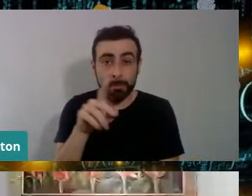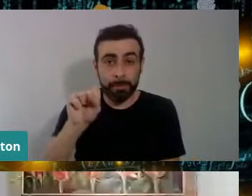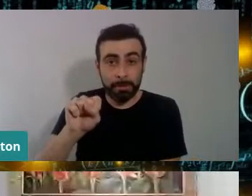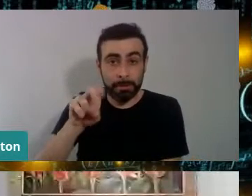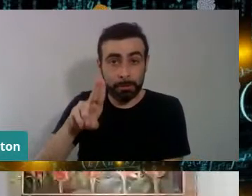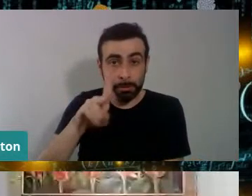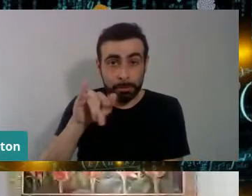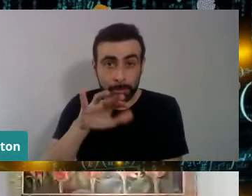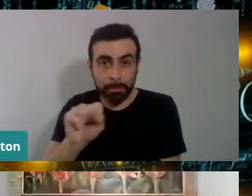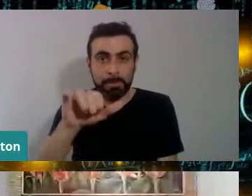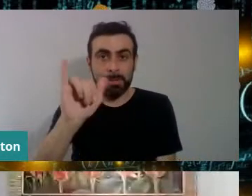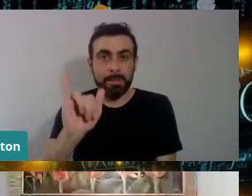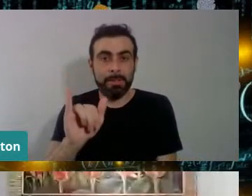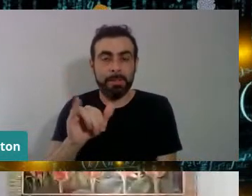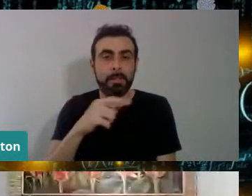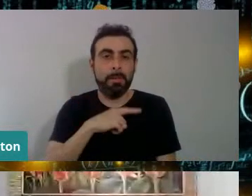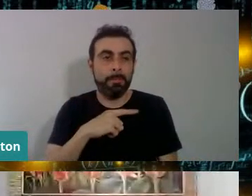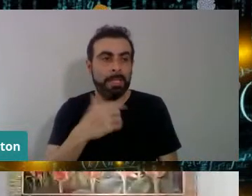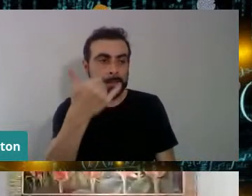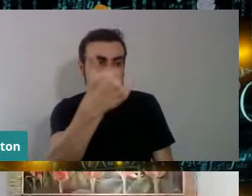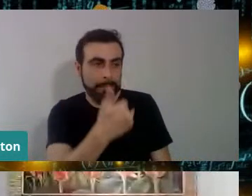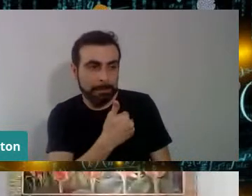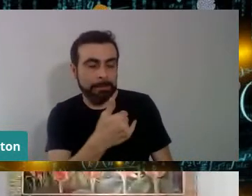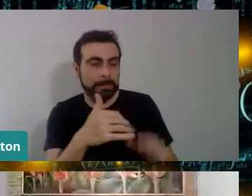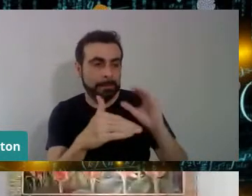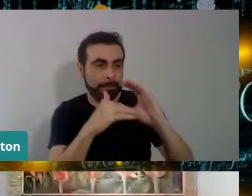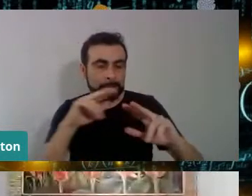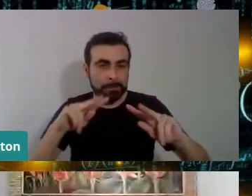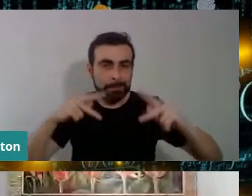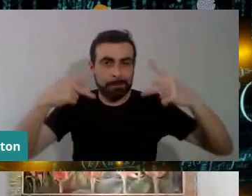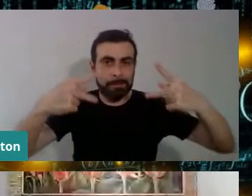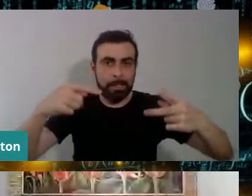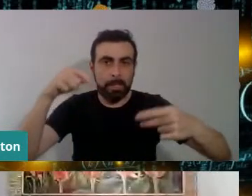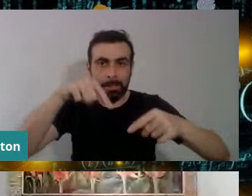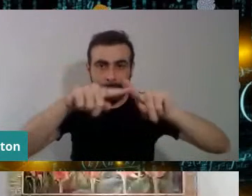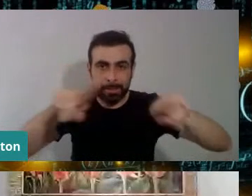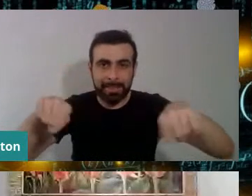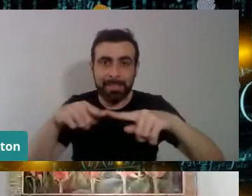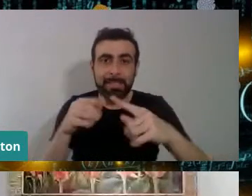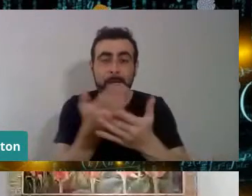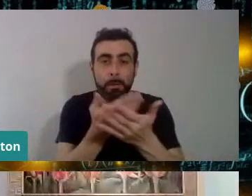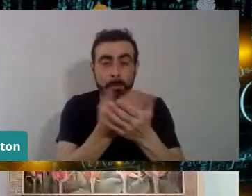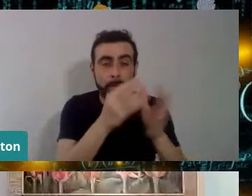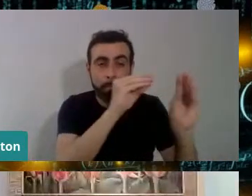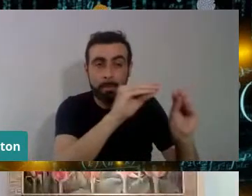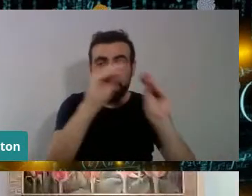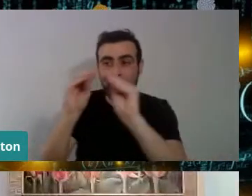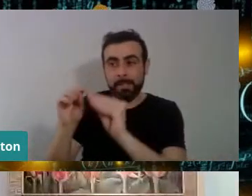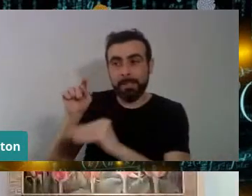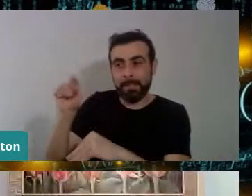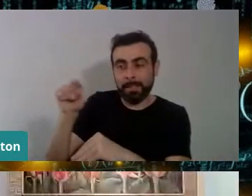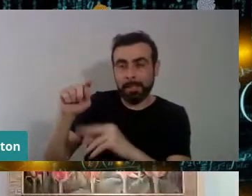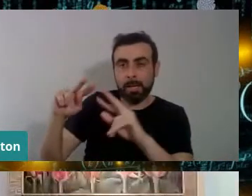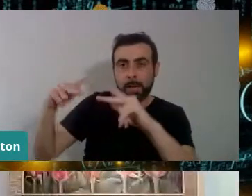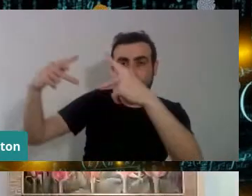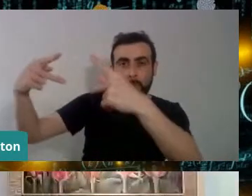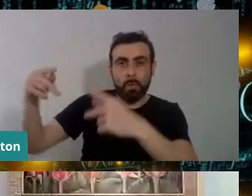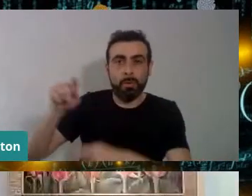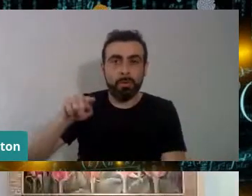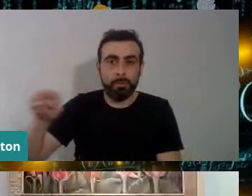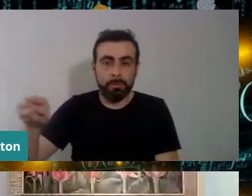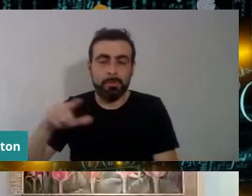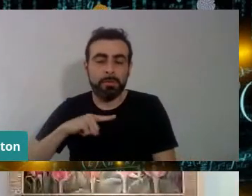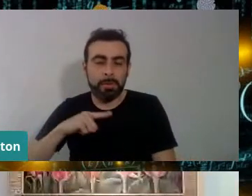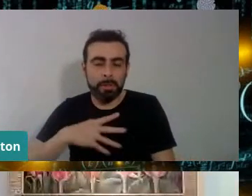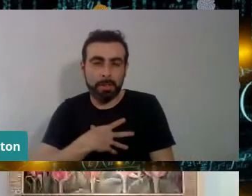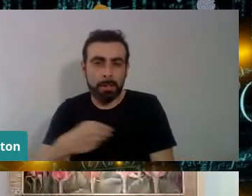gente, só que como eu recebi o link antes do link da sala, eu passei para ela, então ela está com outro link, e eu passei para a filha dela, porque